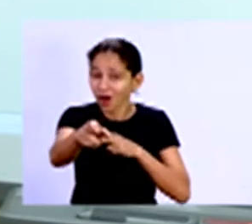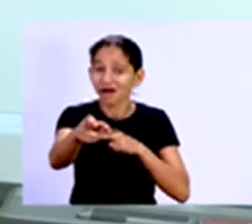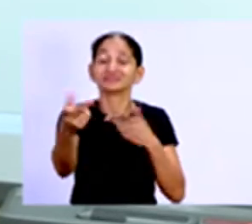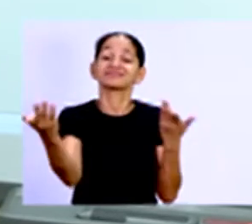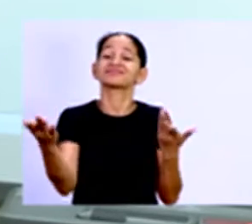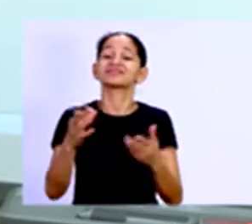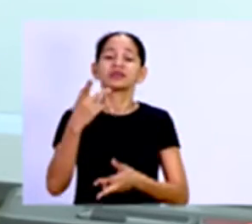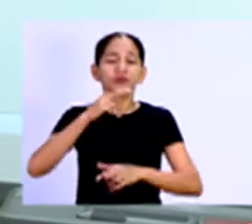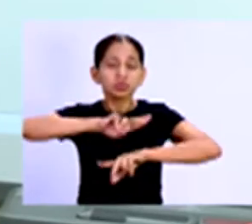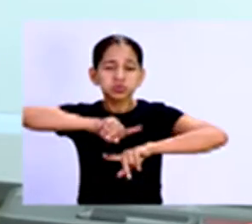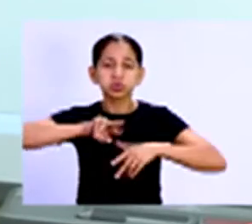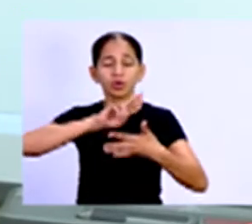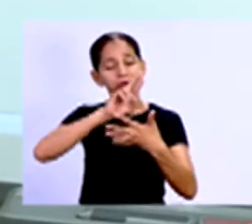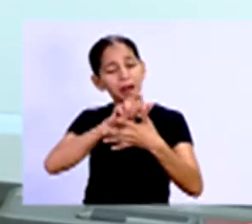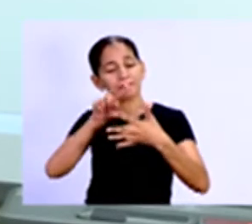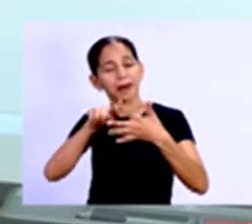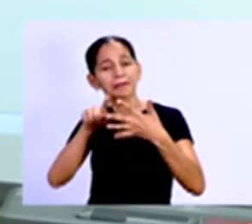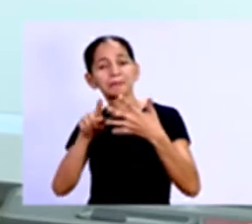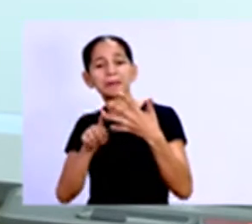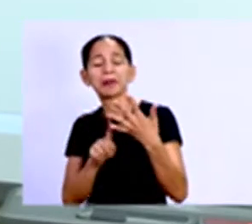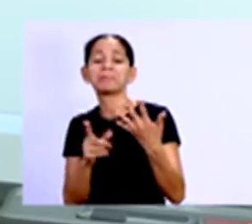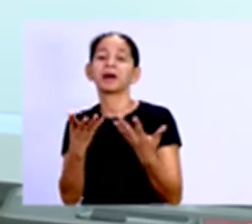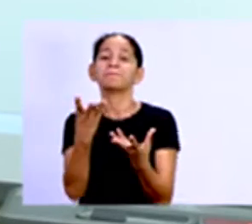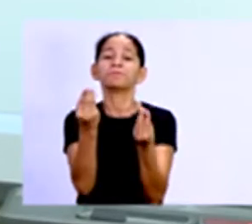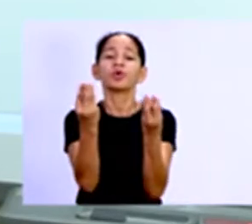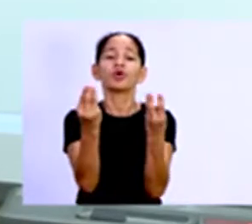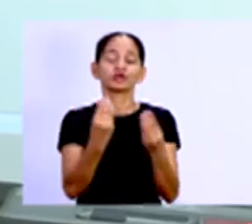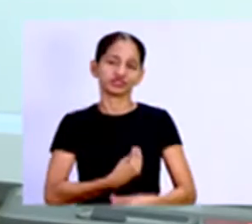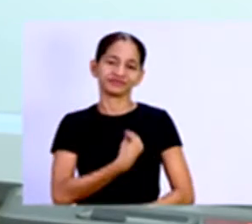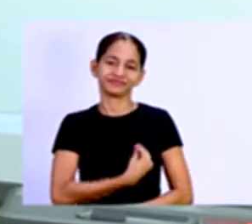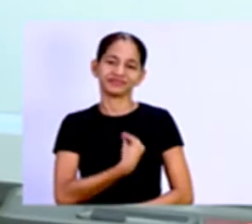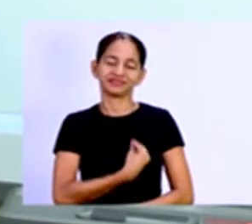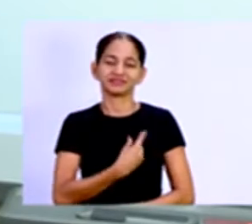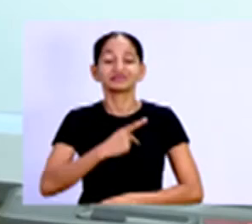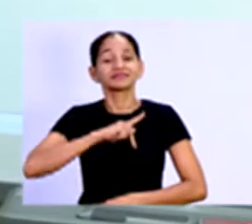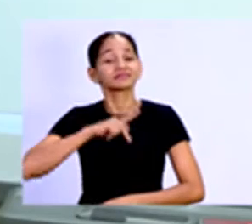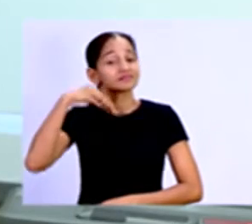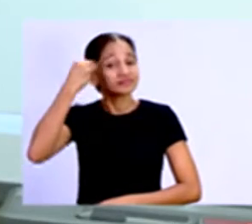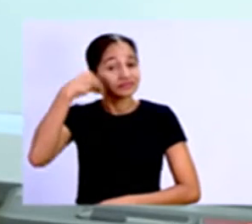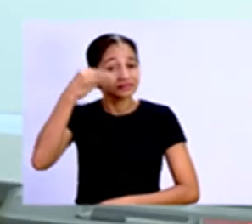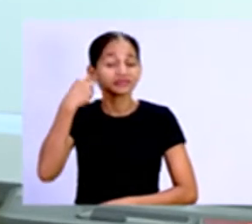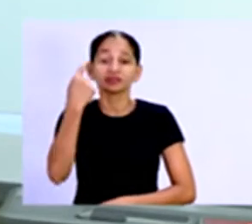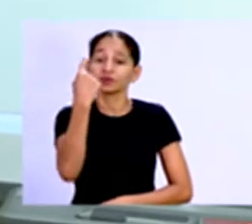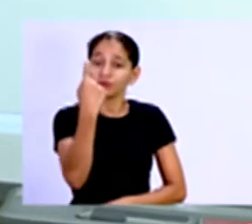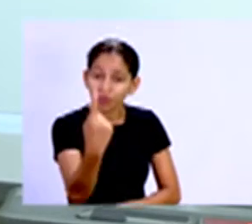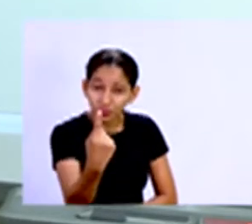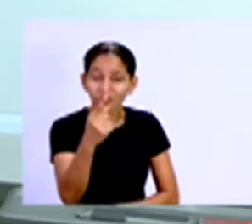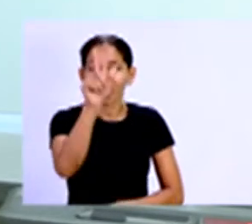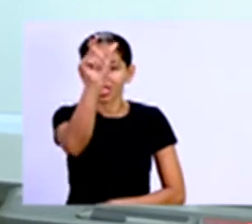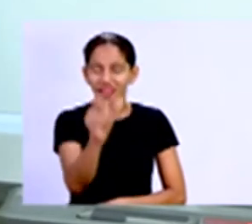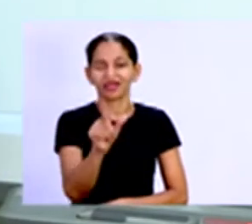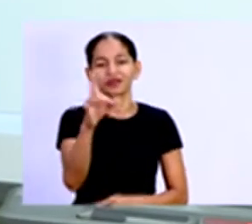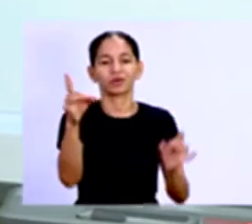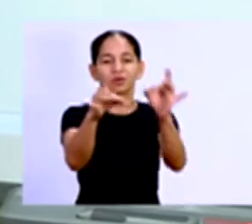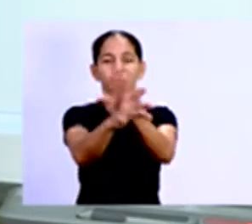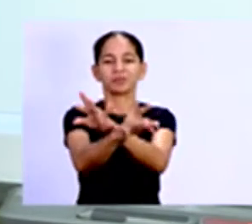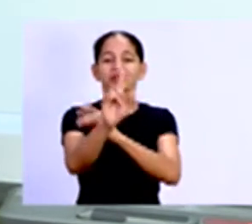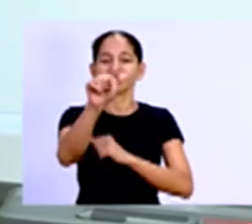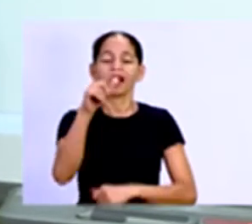vários papéis hoje, como outros durante a minha vida inteira. Então cada um de nós é ator. Isso demonstra claramente o